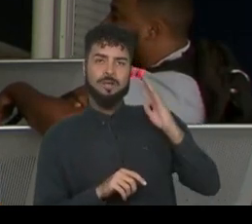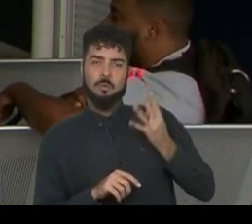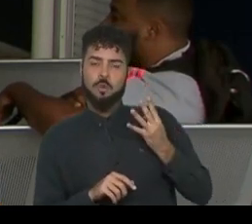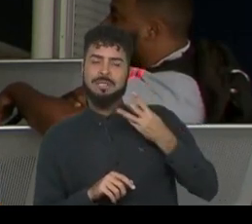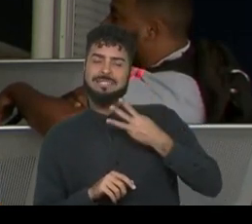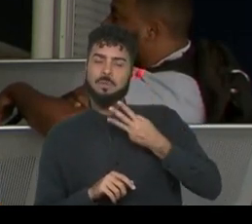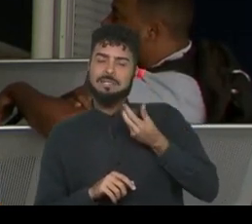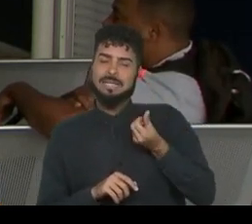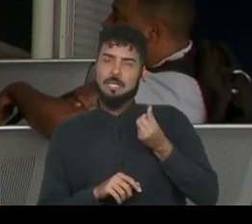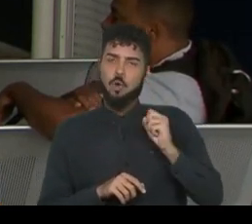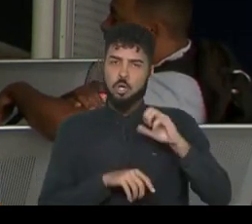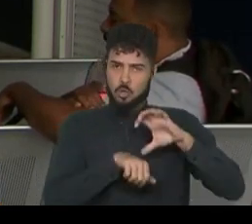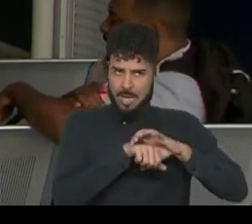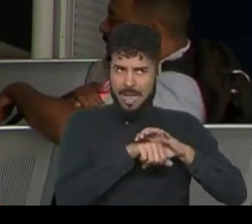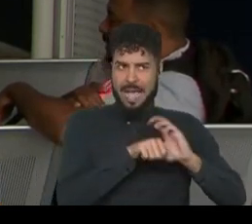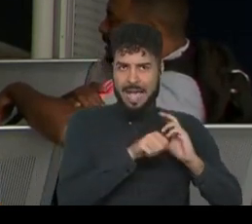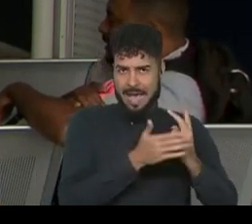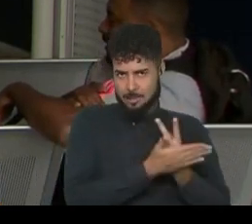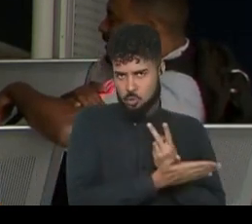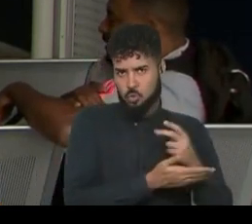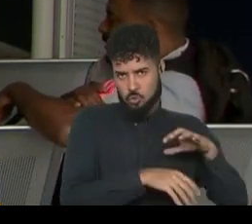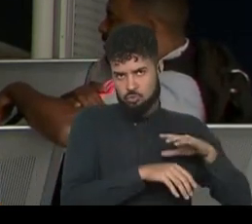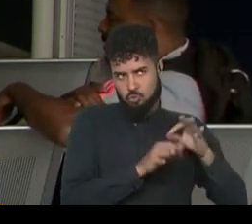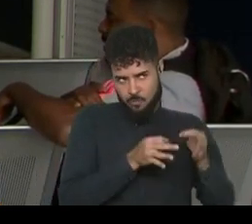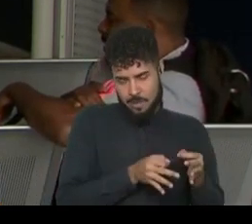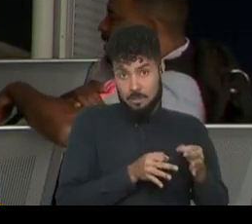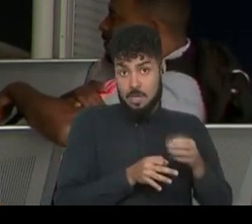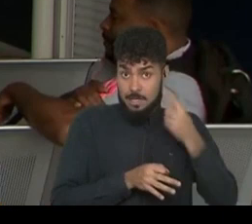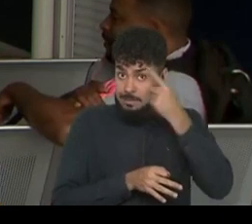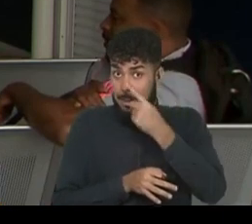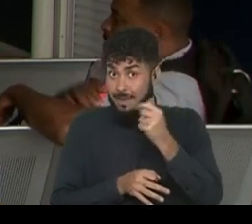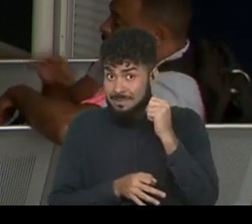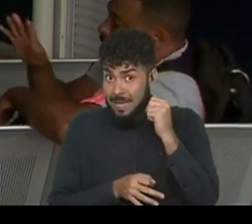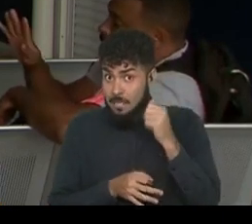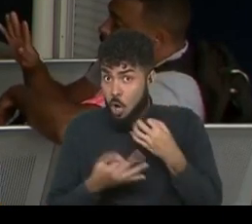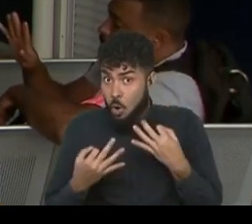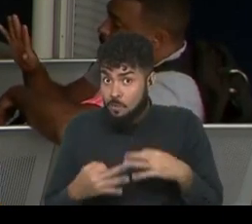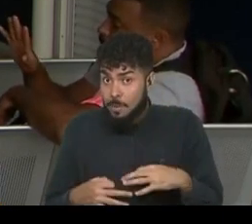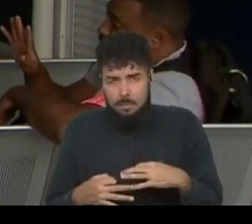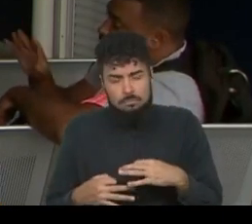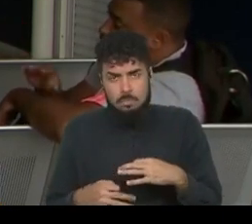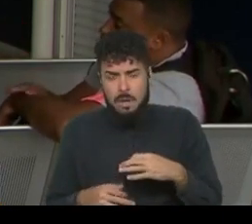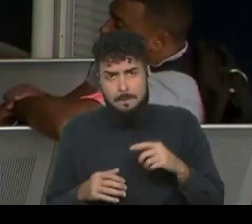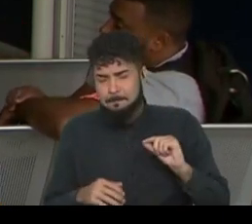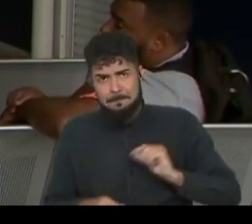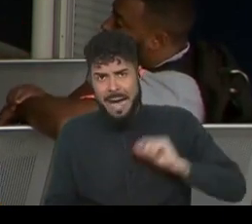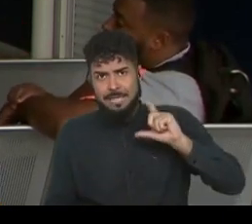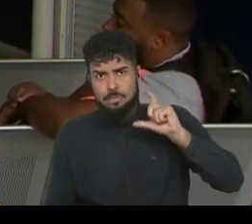4.368 casos. Na semana passada, o número de casos confirmados saltou para